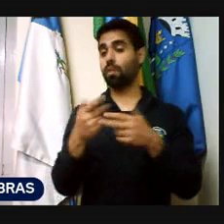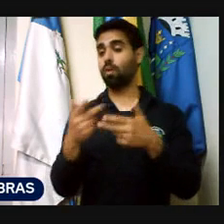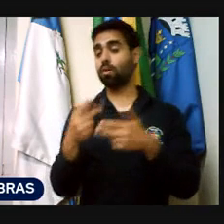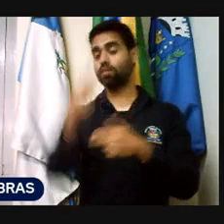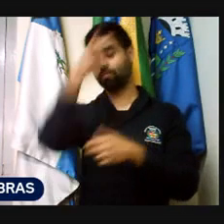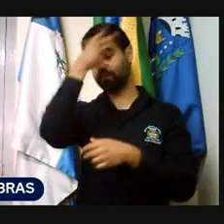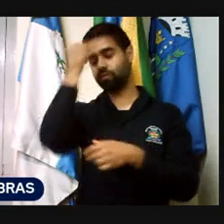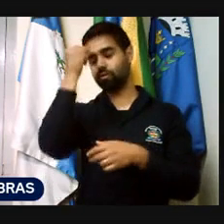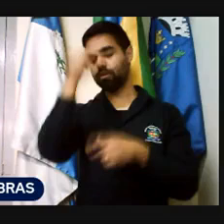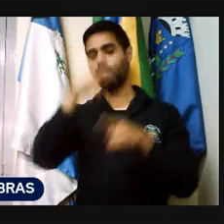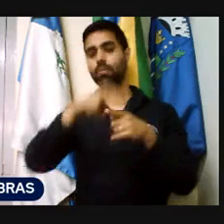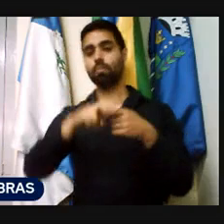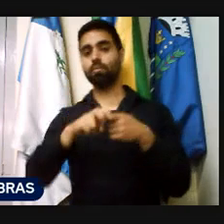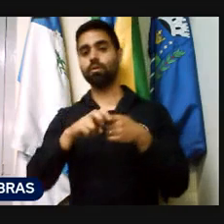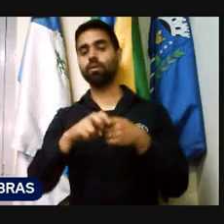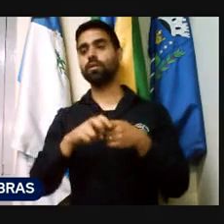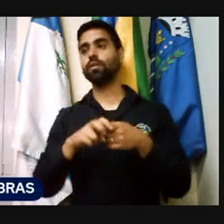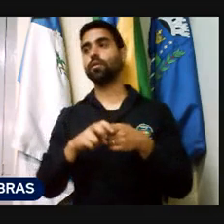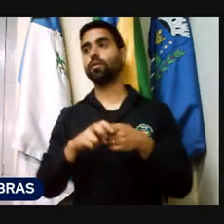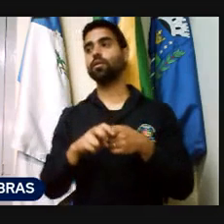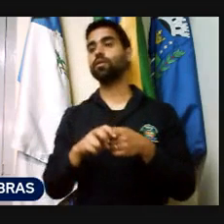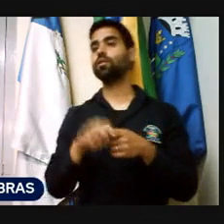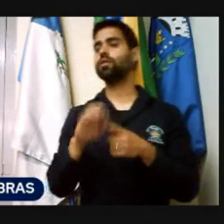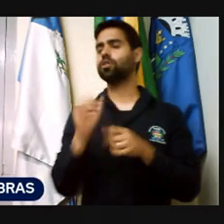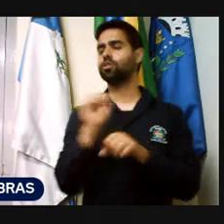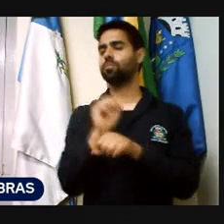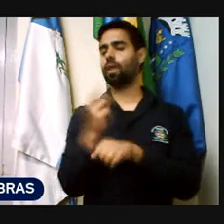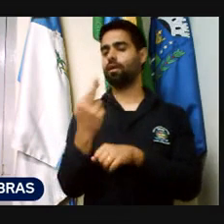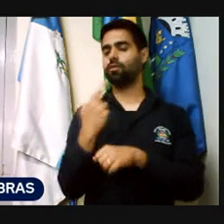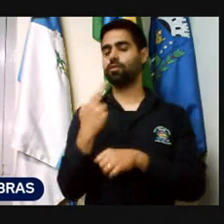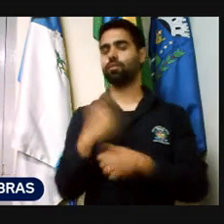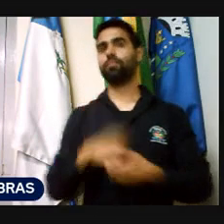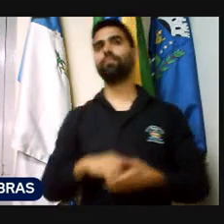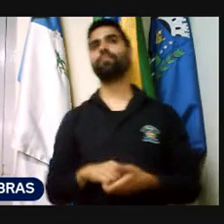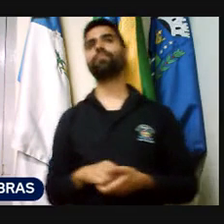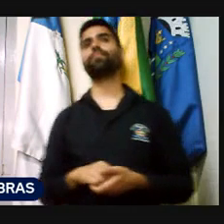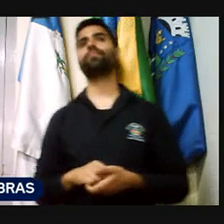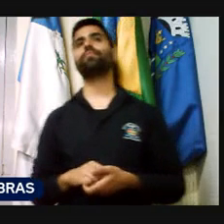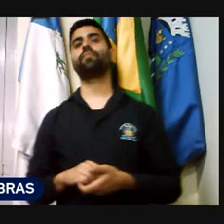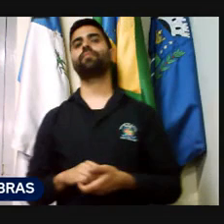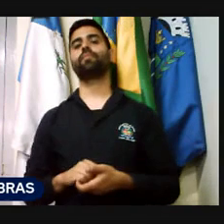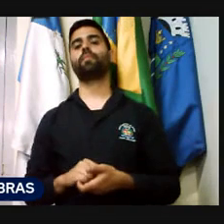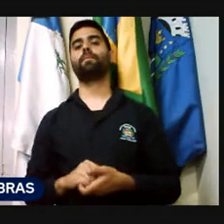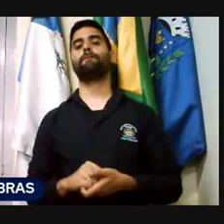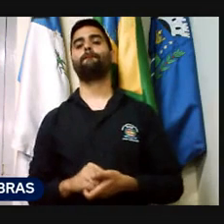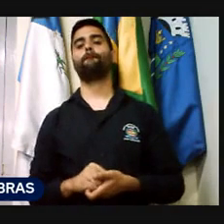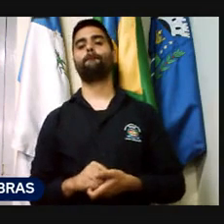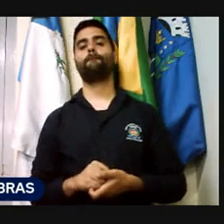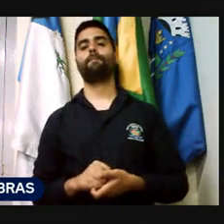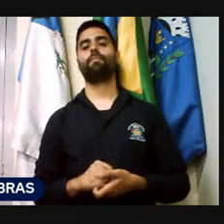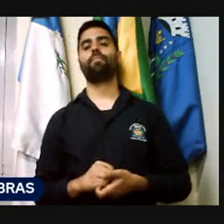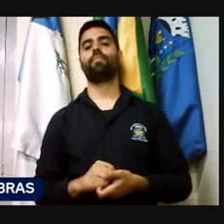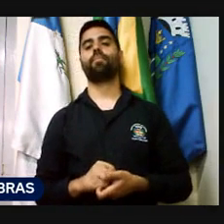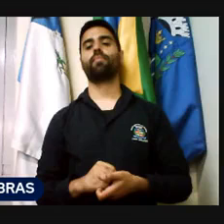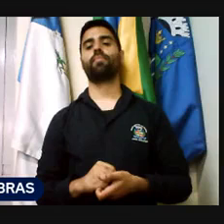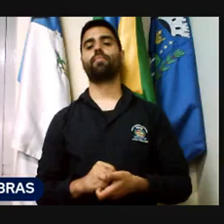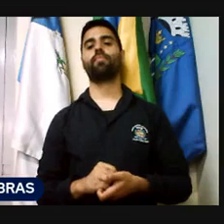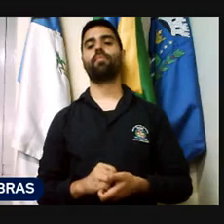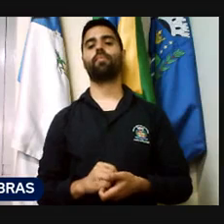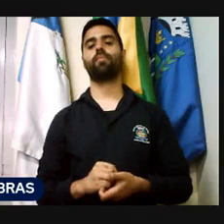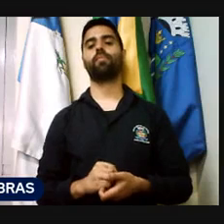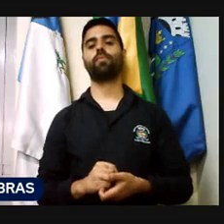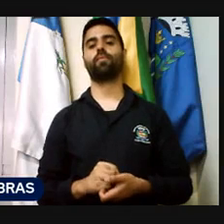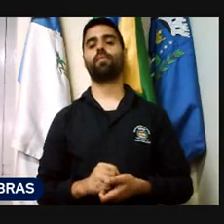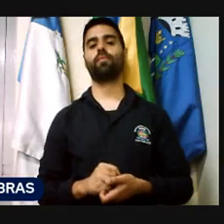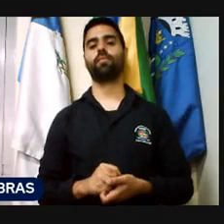urgentemente. Desta forma, reiterando o protesto de estima em consideração, pede e espera deferimento. Sala das sessões, 9 de novembro de